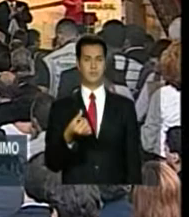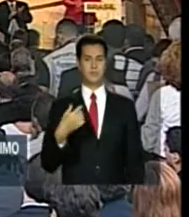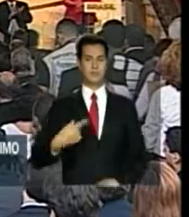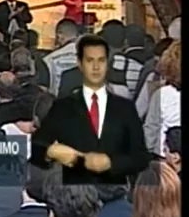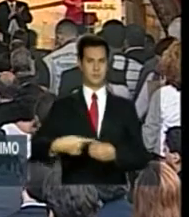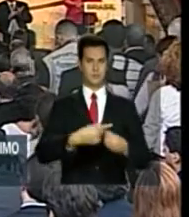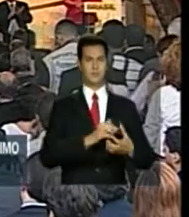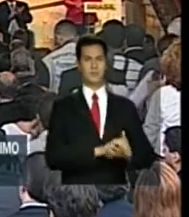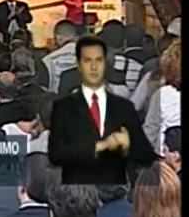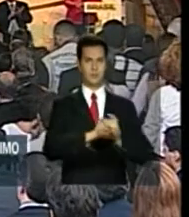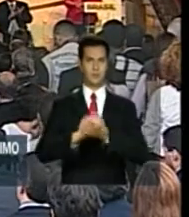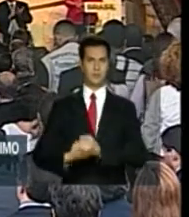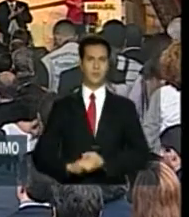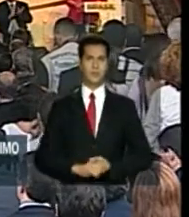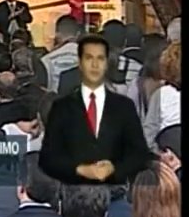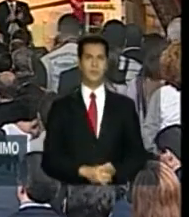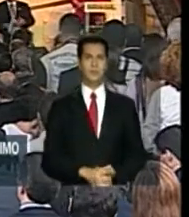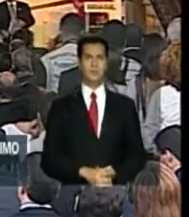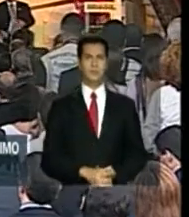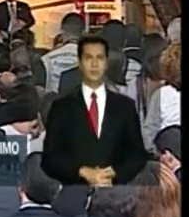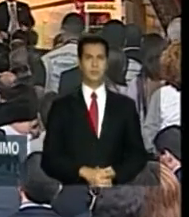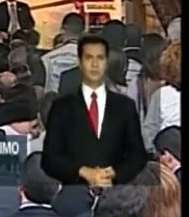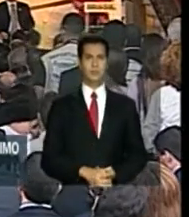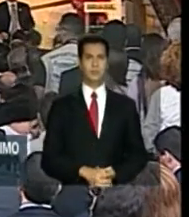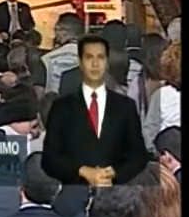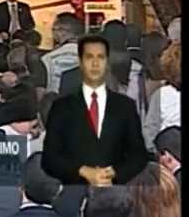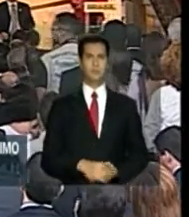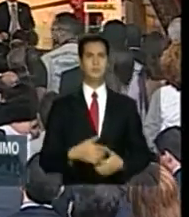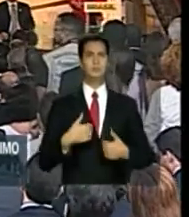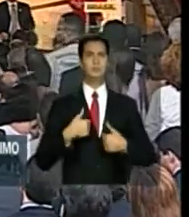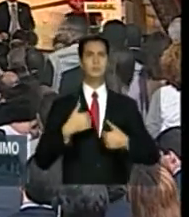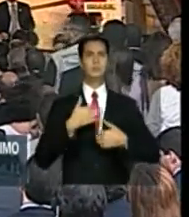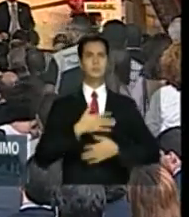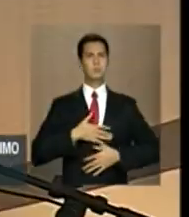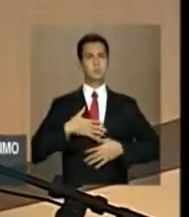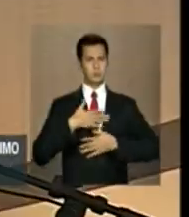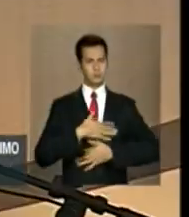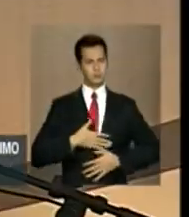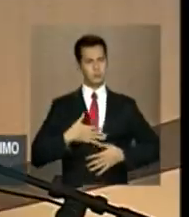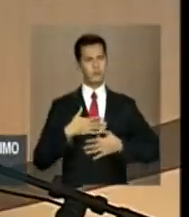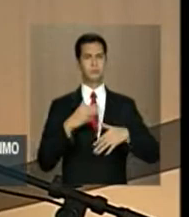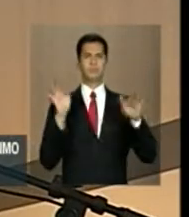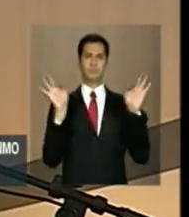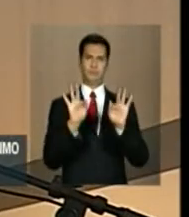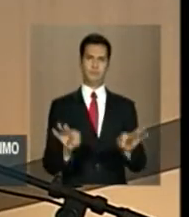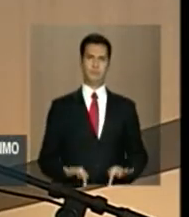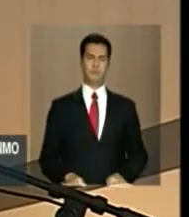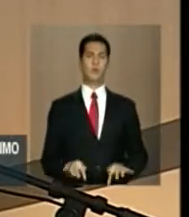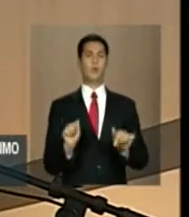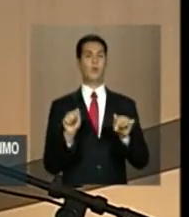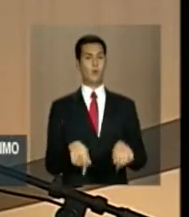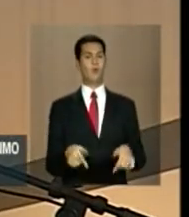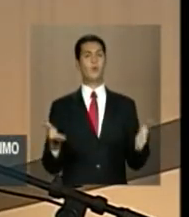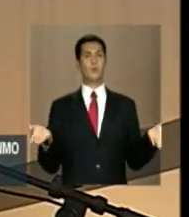Eu fico, sem dúvida, muito feliz de ter aqui nesse